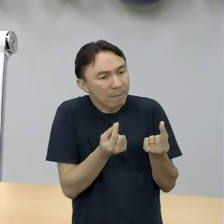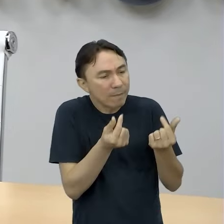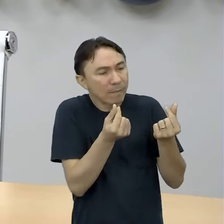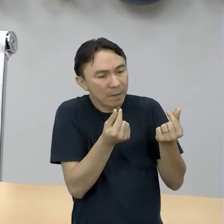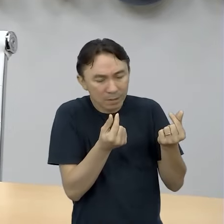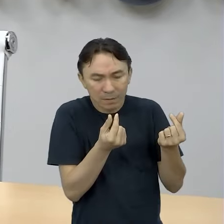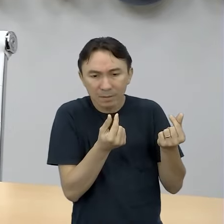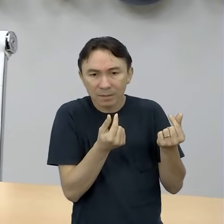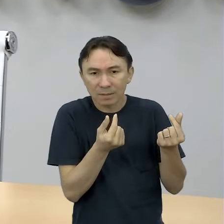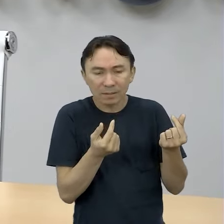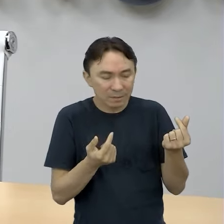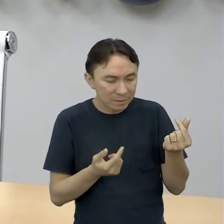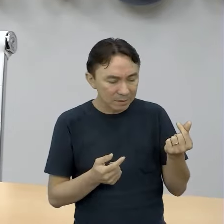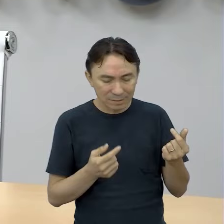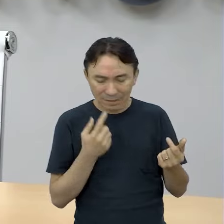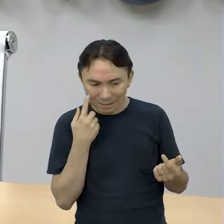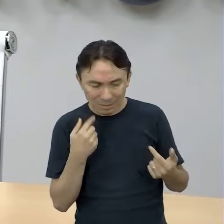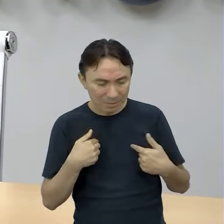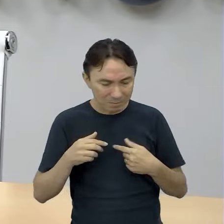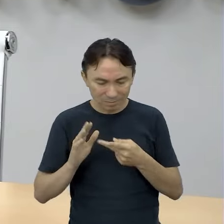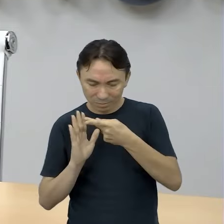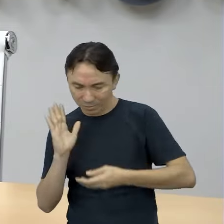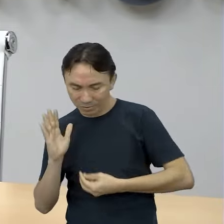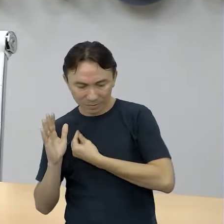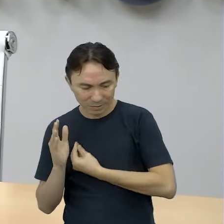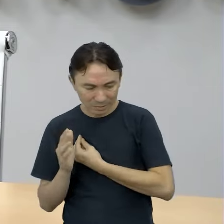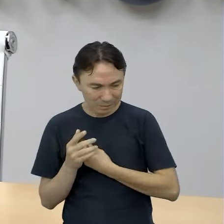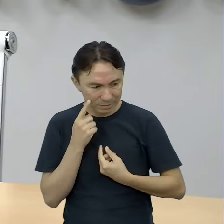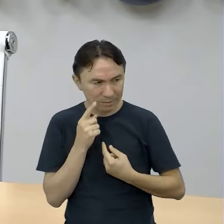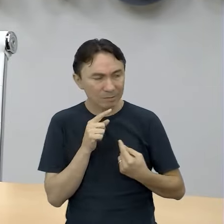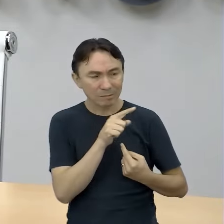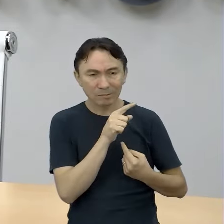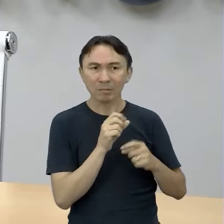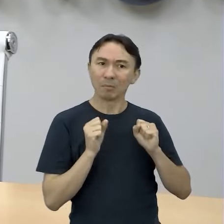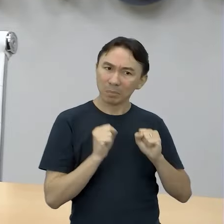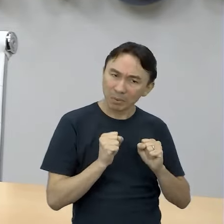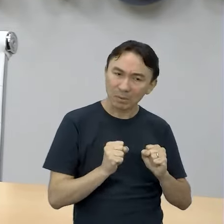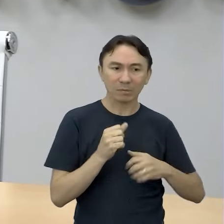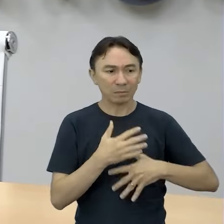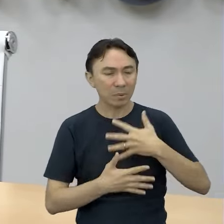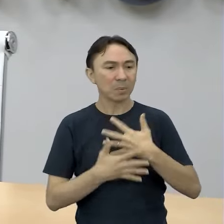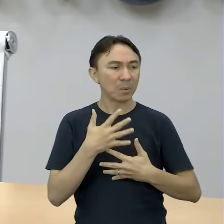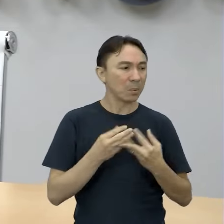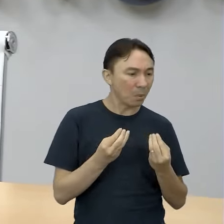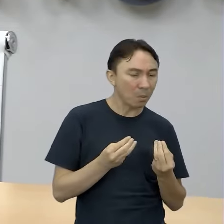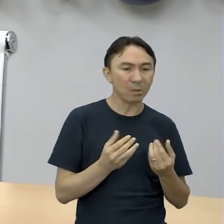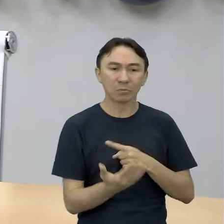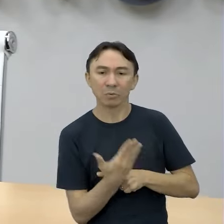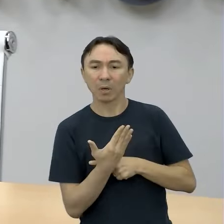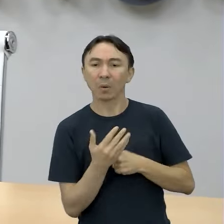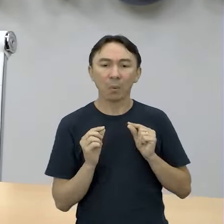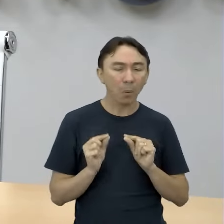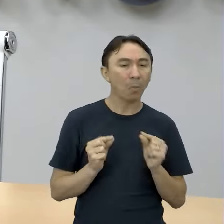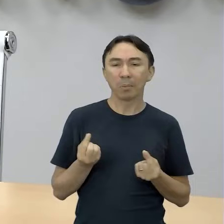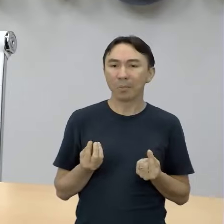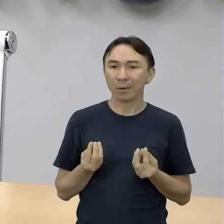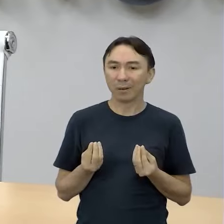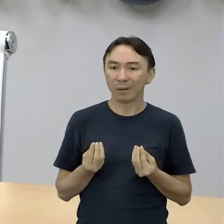impactar o planejamento do projeto de vida deles. Além disso, é muito importante